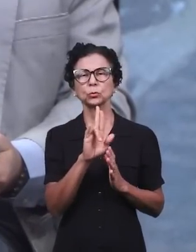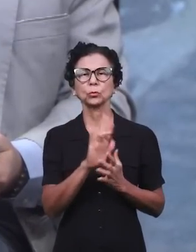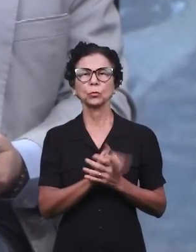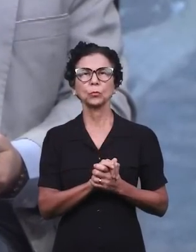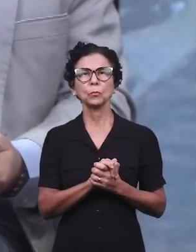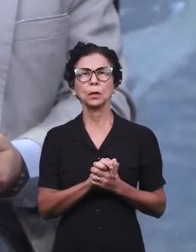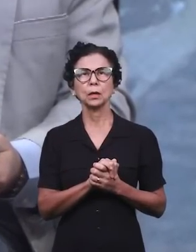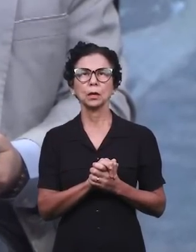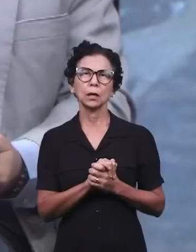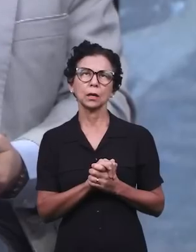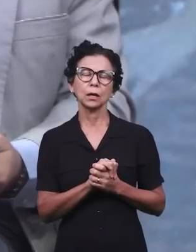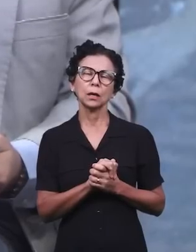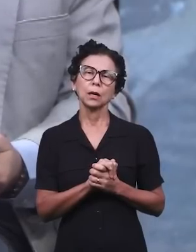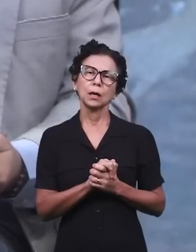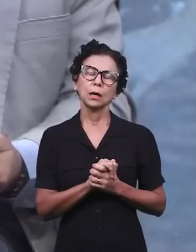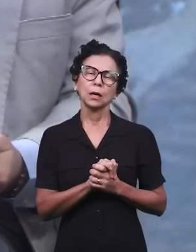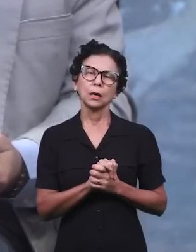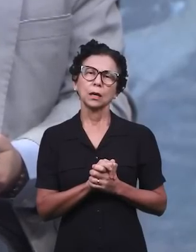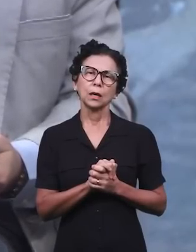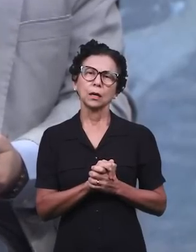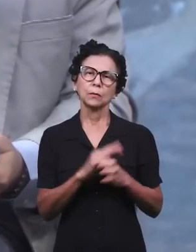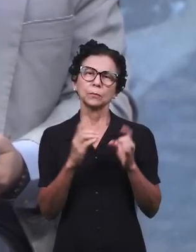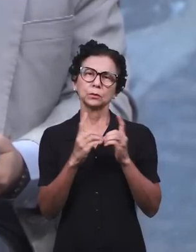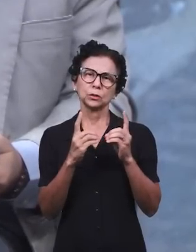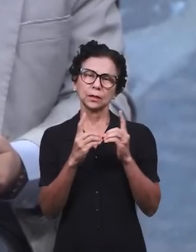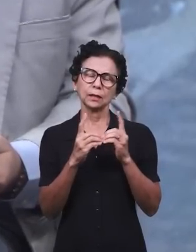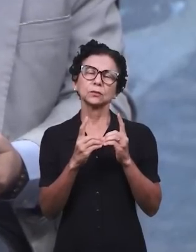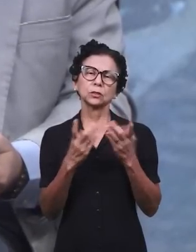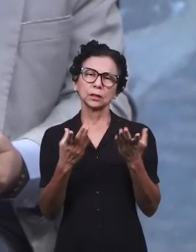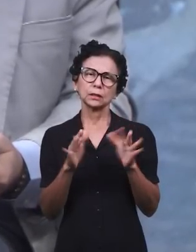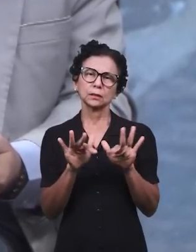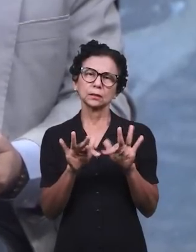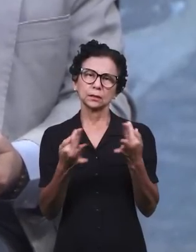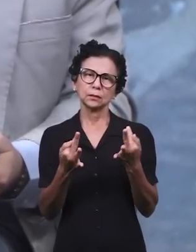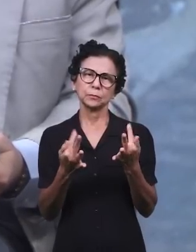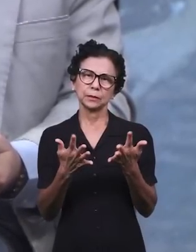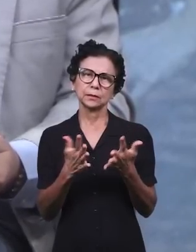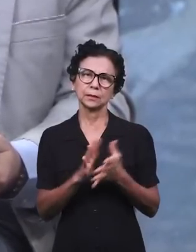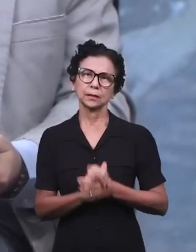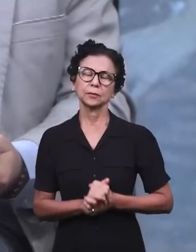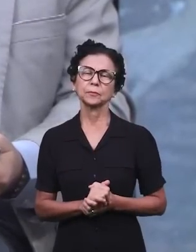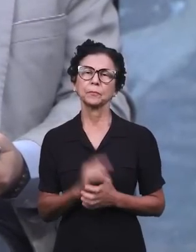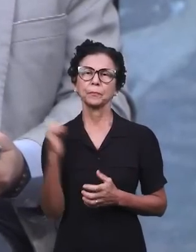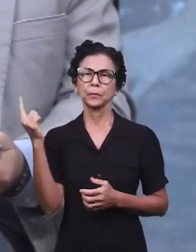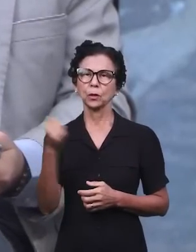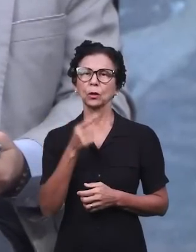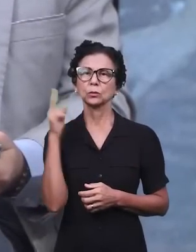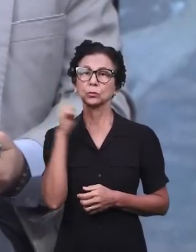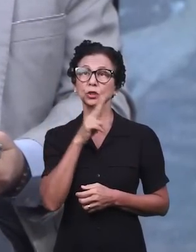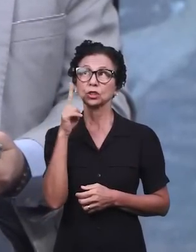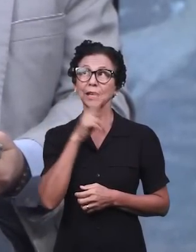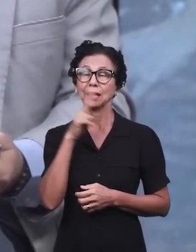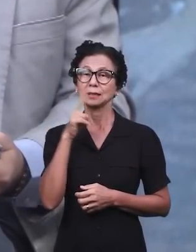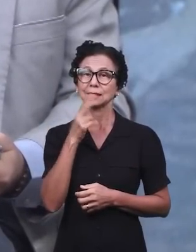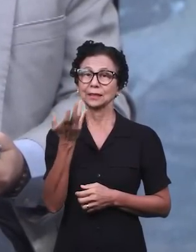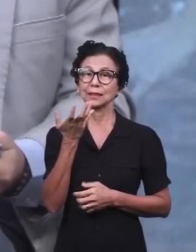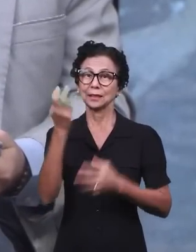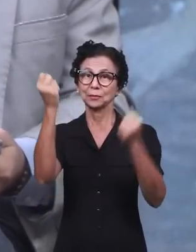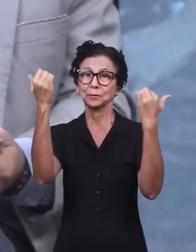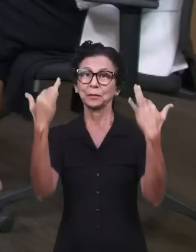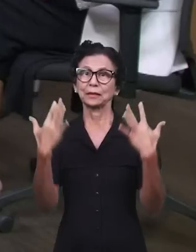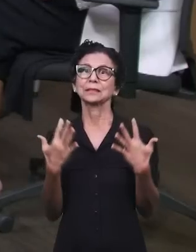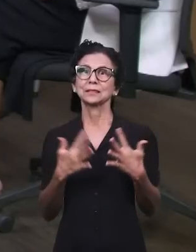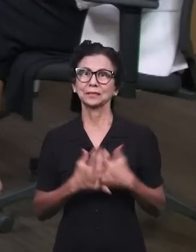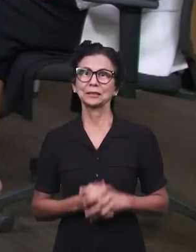da urgência. Deus, ele tem a eternidade inteira, mas nós temos urgência da bênção do Senhor na nossa vida. Amém?